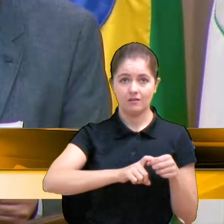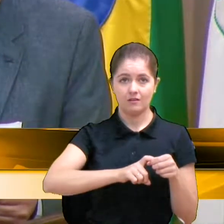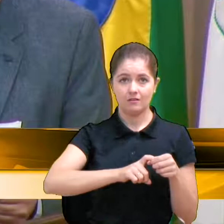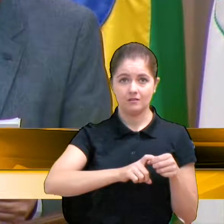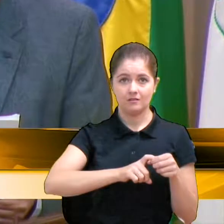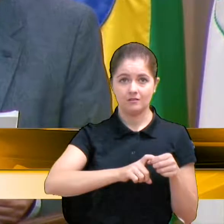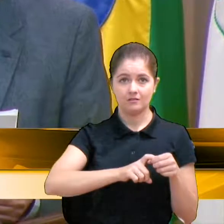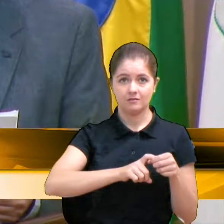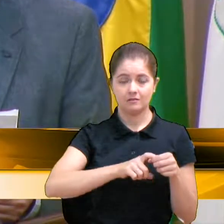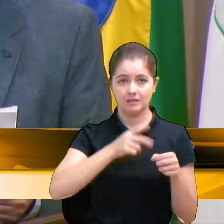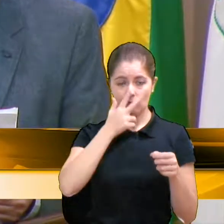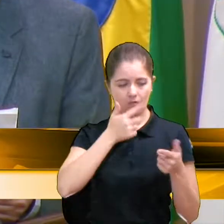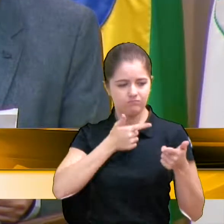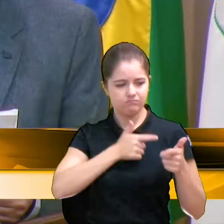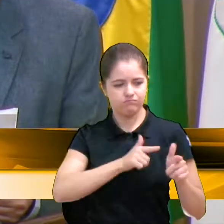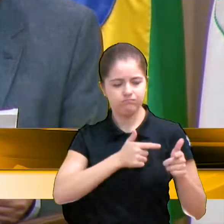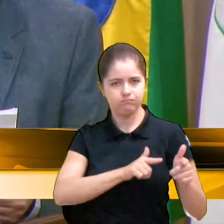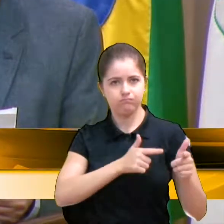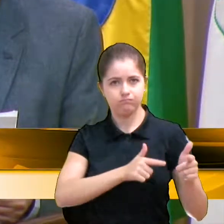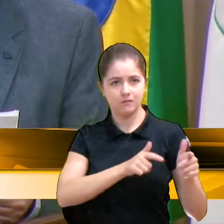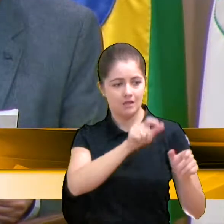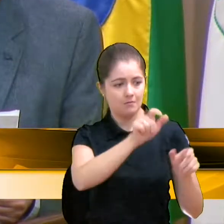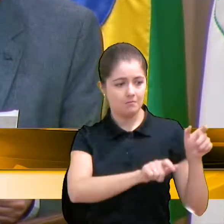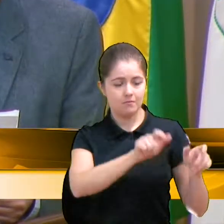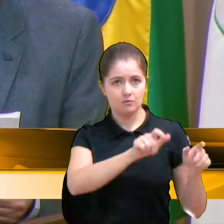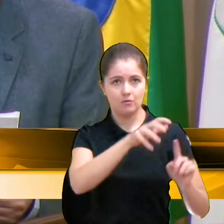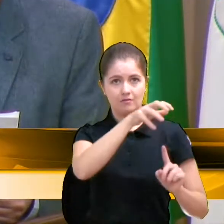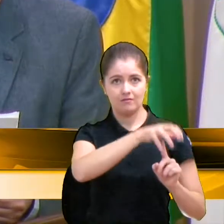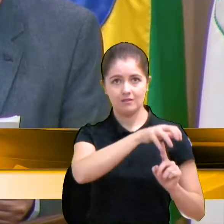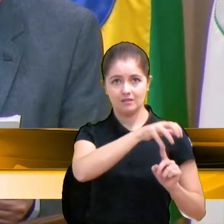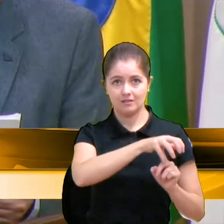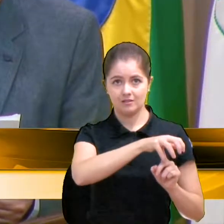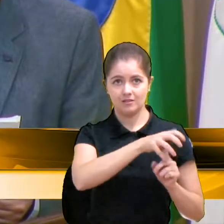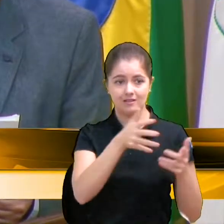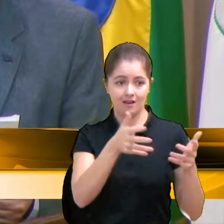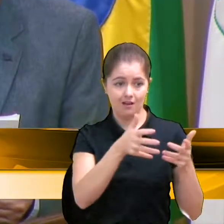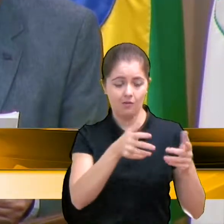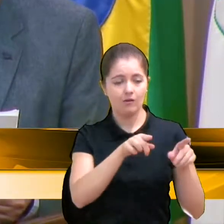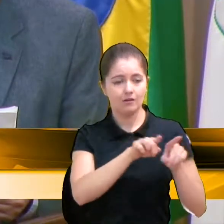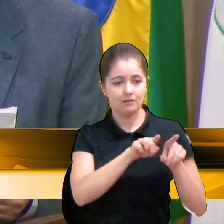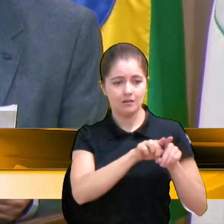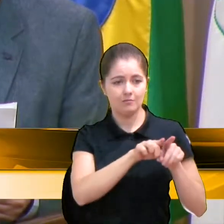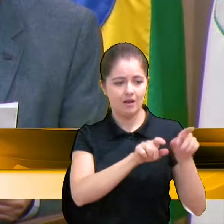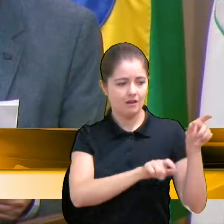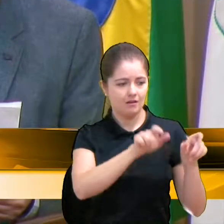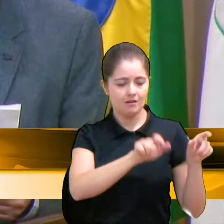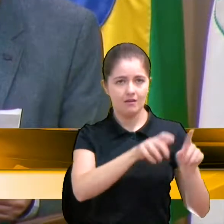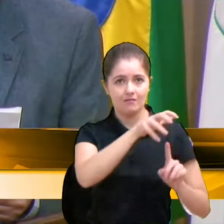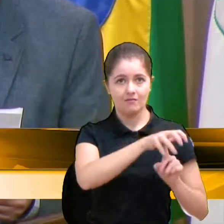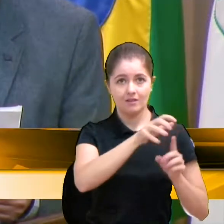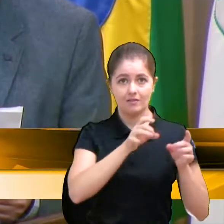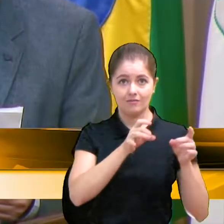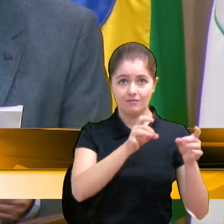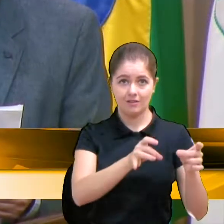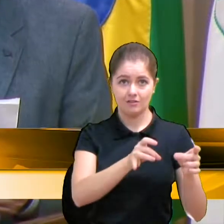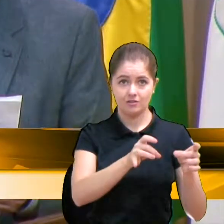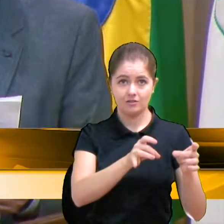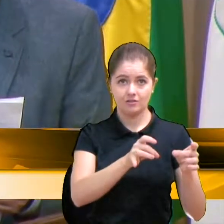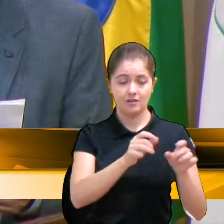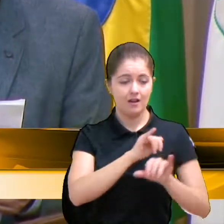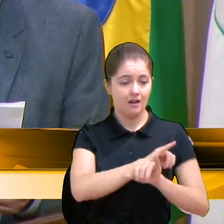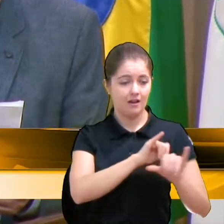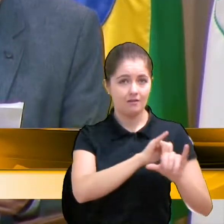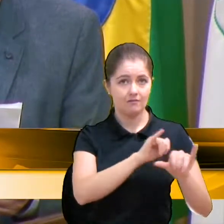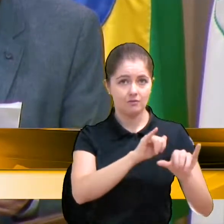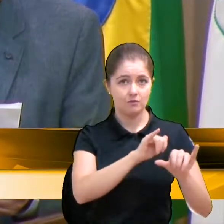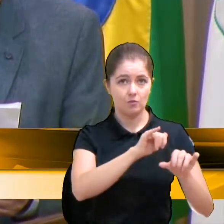indefesos. Agora ela resolveu atacar os feirantes comerciantes. Notificou os feirantes